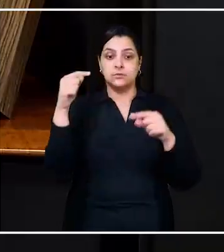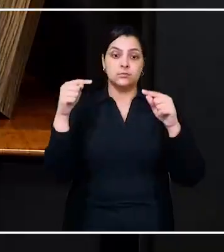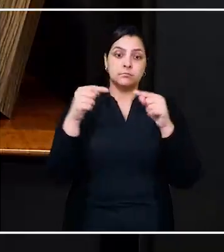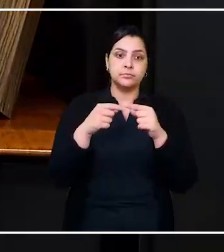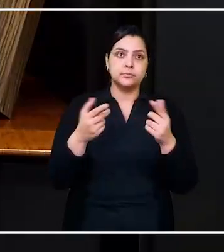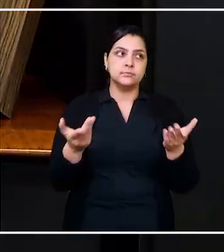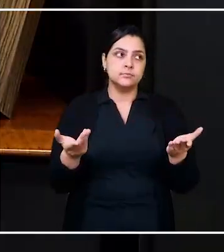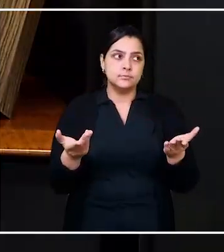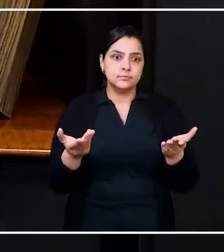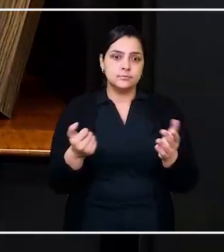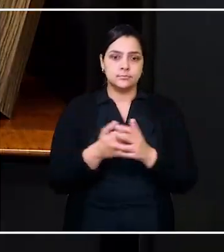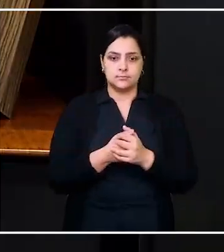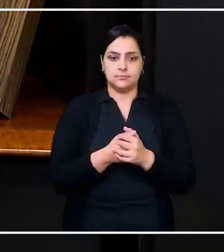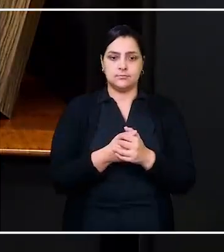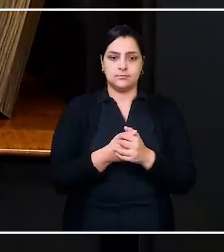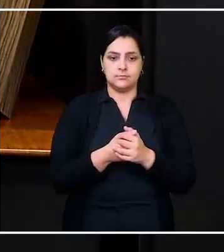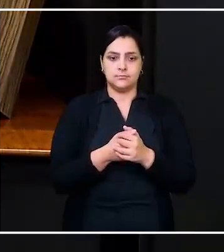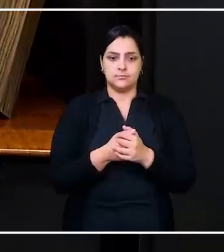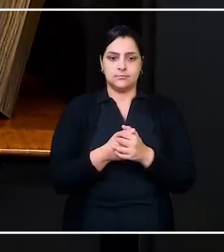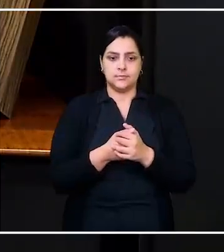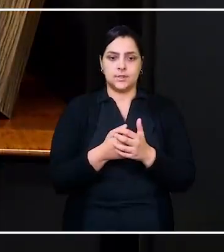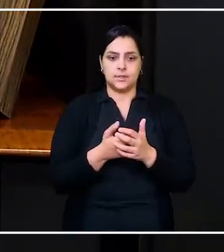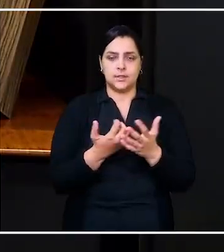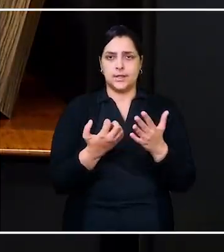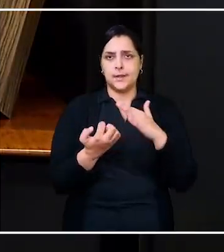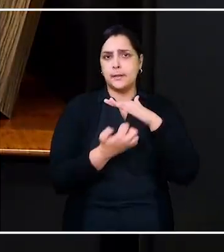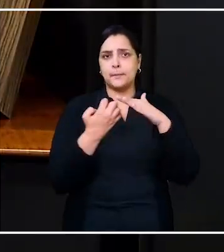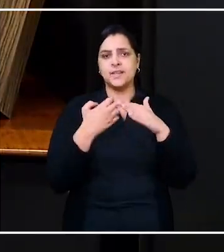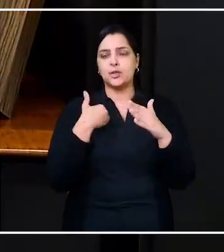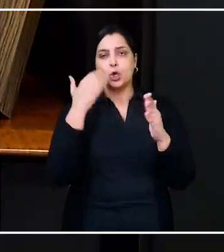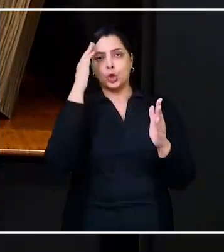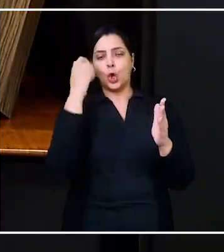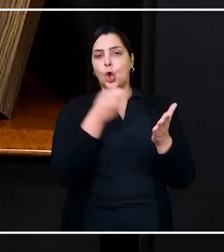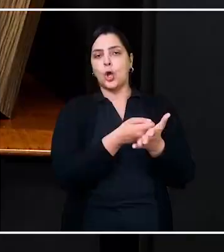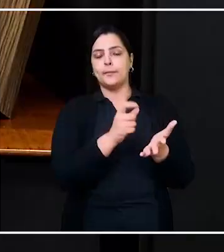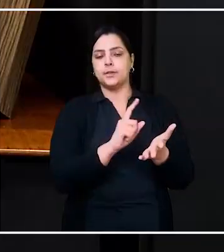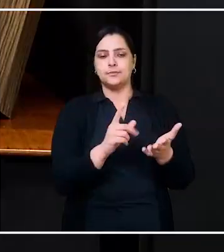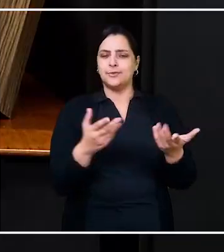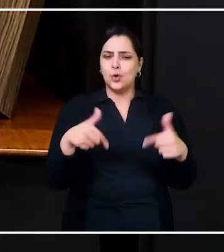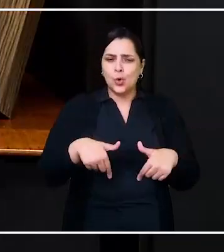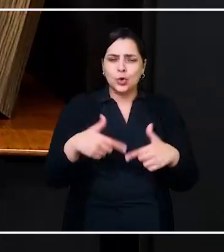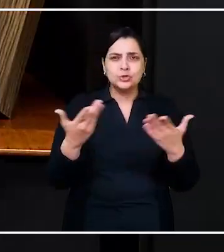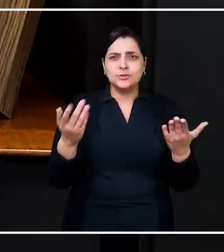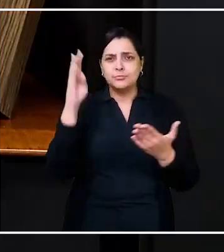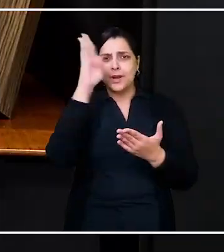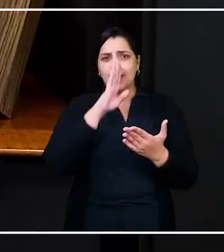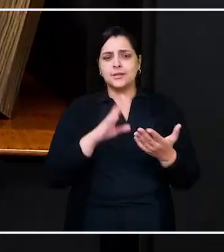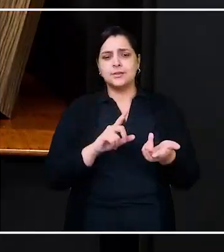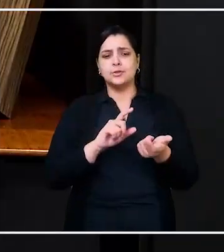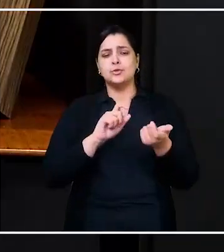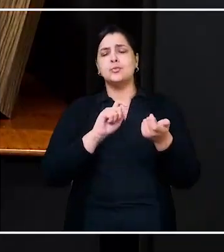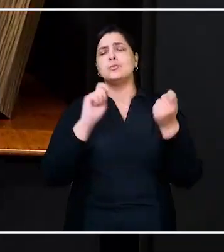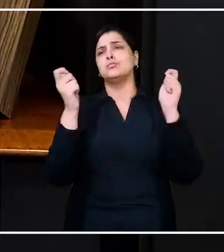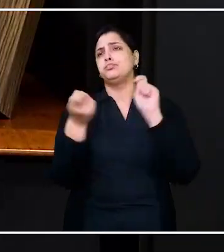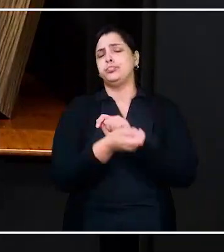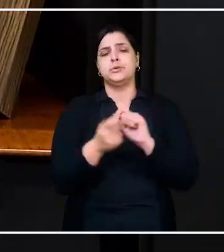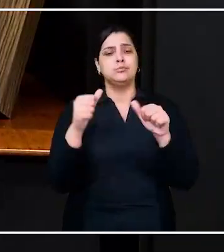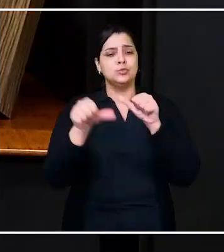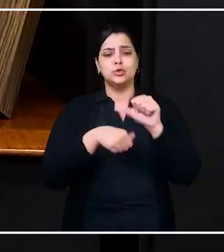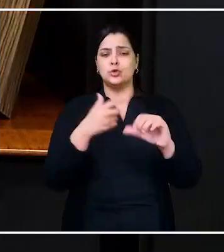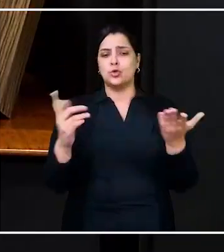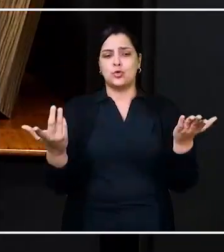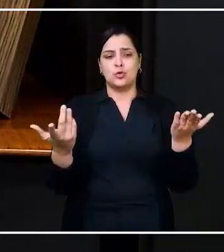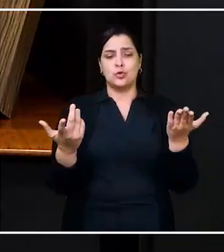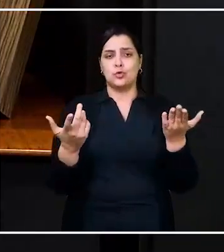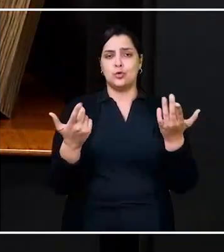pessoas aptas para aquele posto de trabalho a empresa estaria desobrigada a cumprir a corta isso não tem lugar mais no Brasil de hoje a lei BR